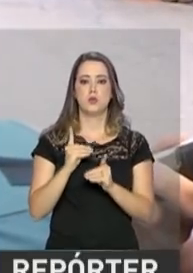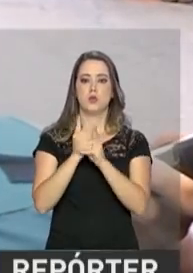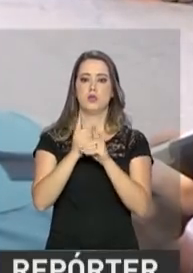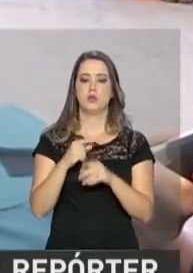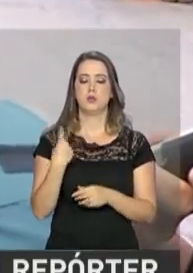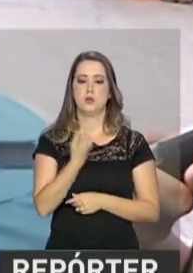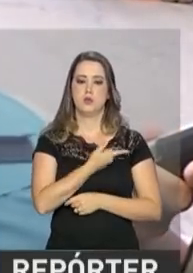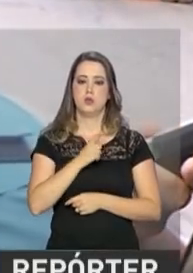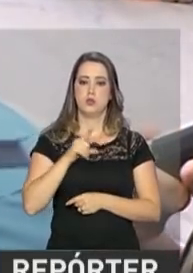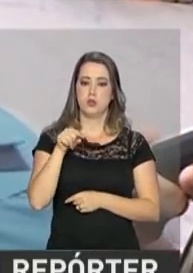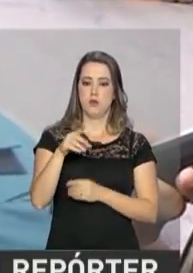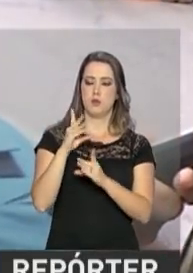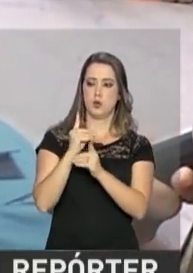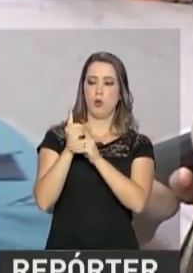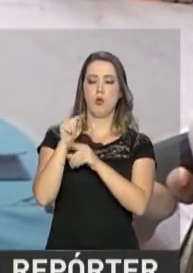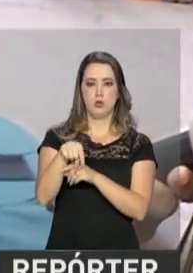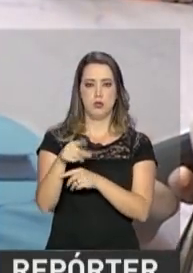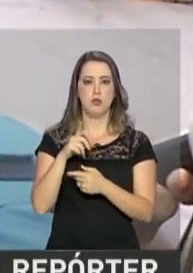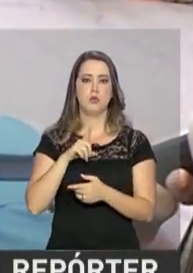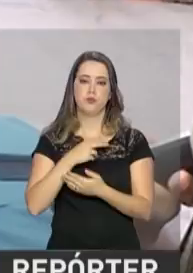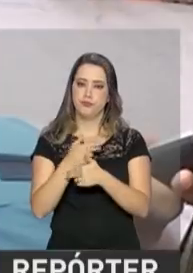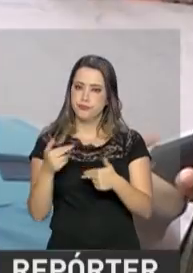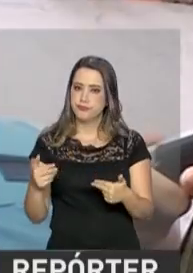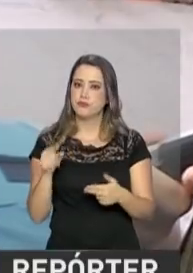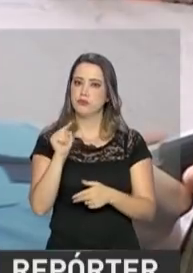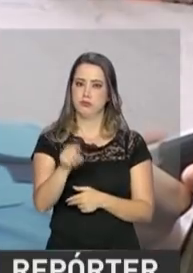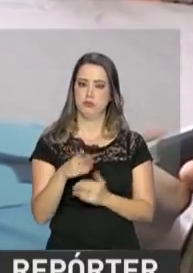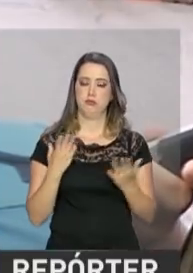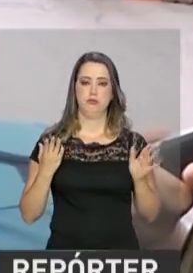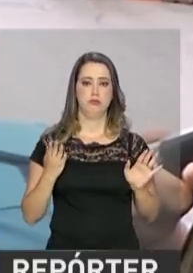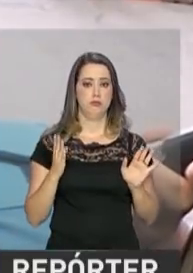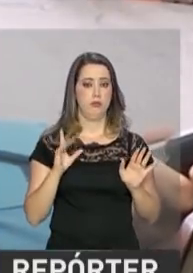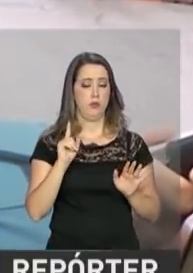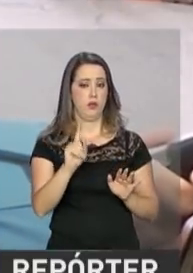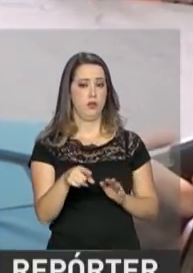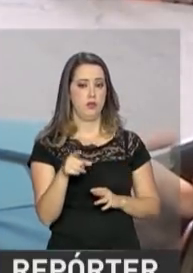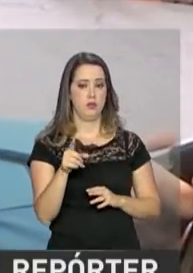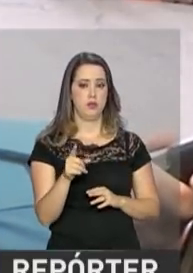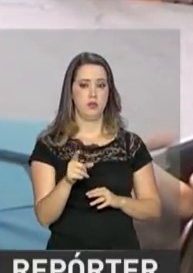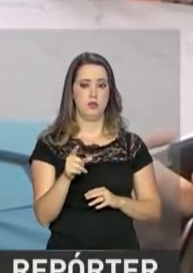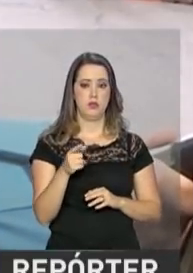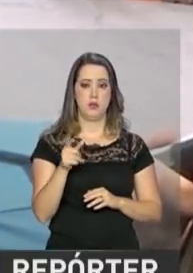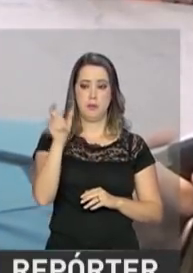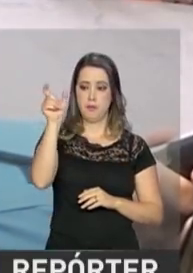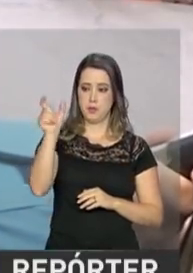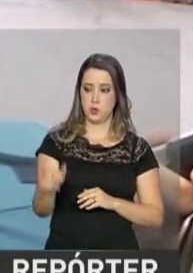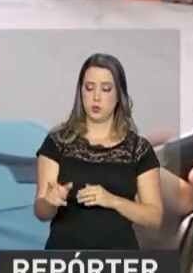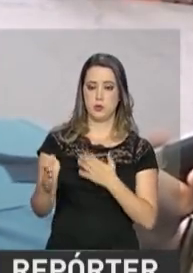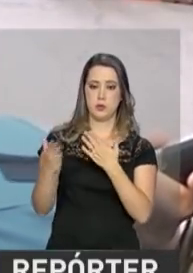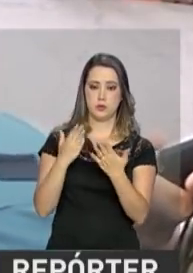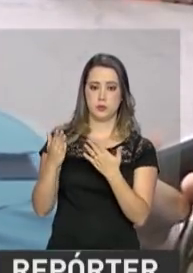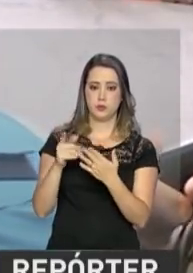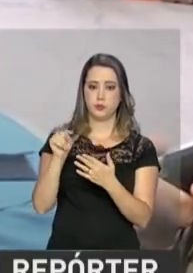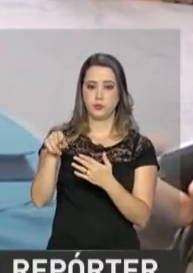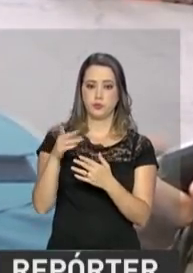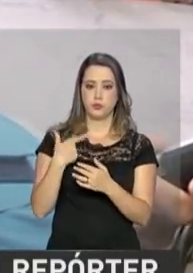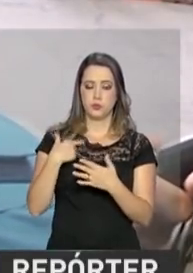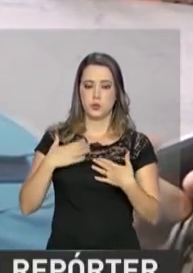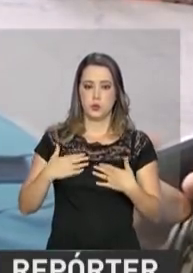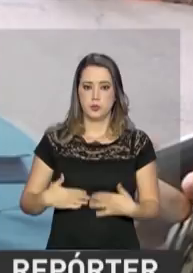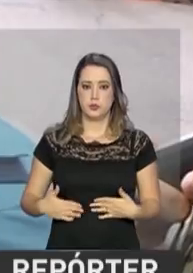tivemos aqui um balanço de a1 restos mortais compatíveis com